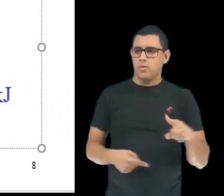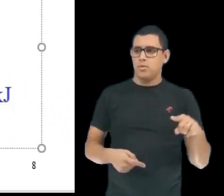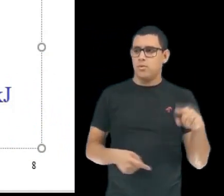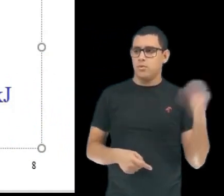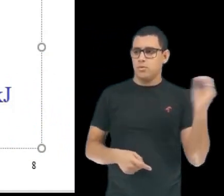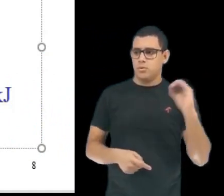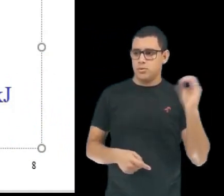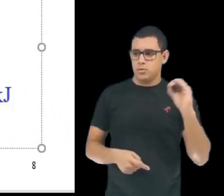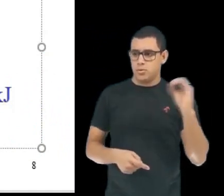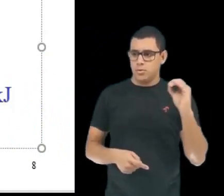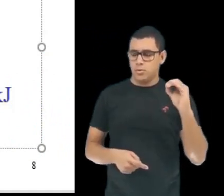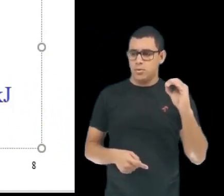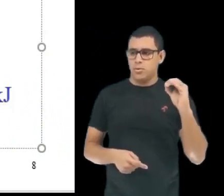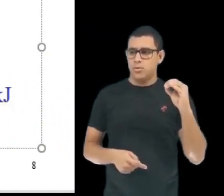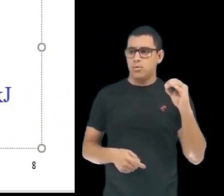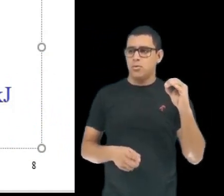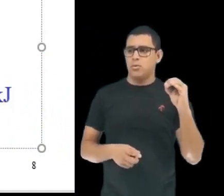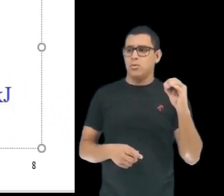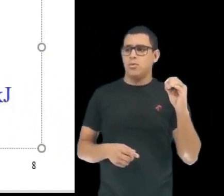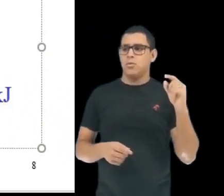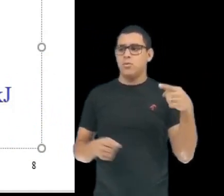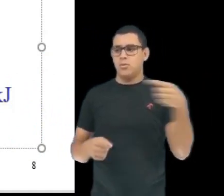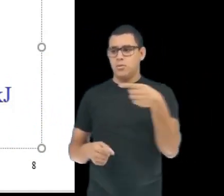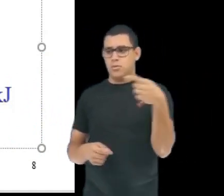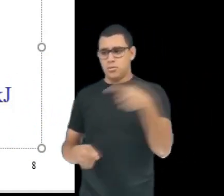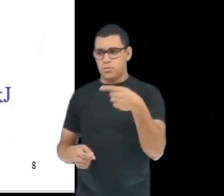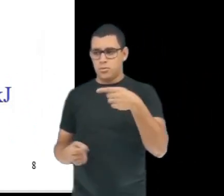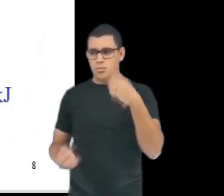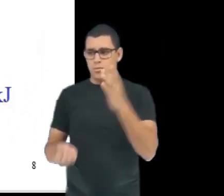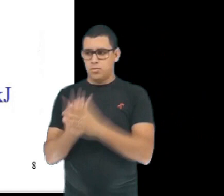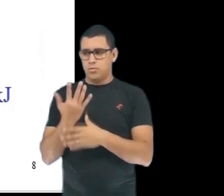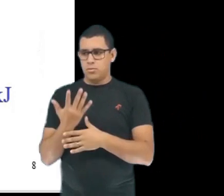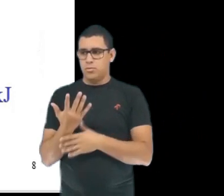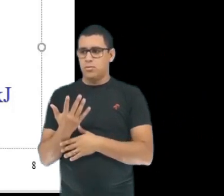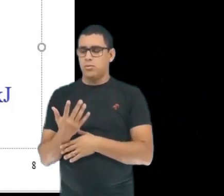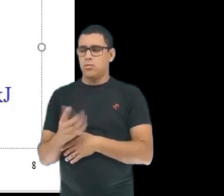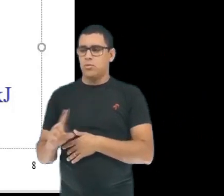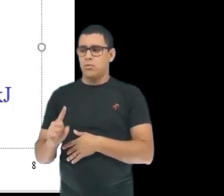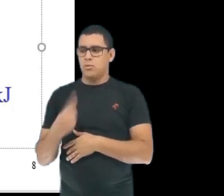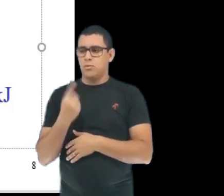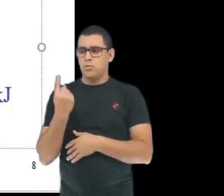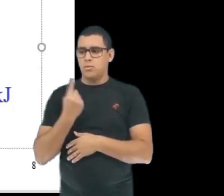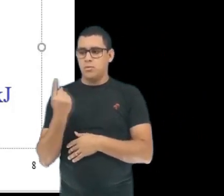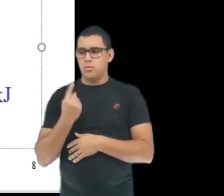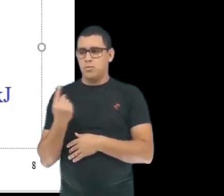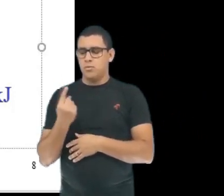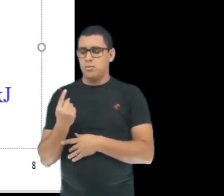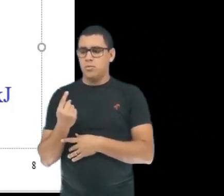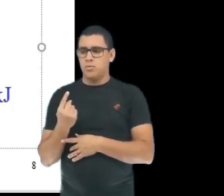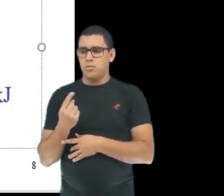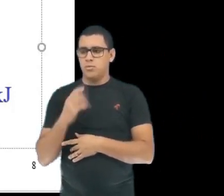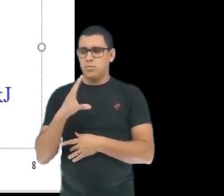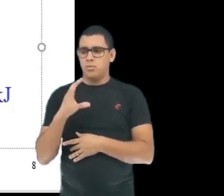carbono grafite mais 1 mol de oxigênio gasoso produziu 1 mol